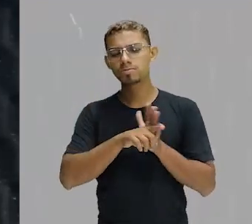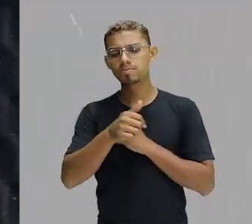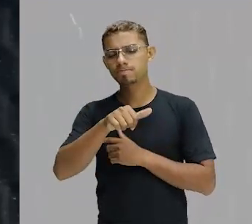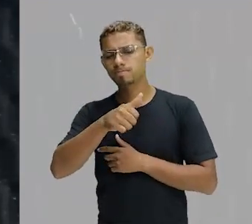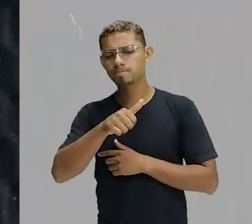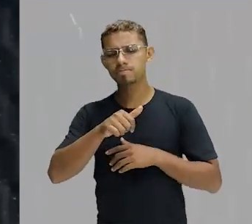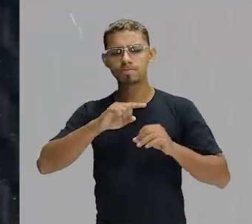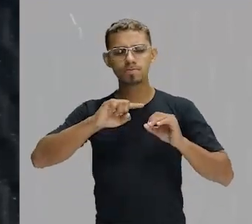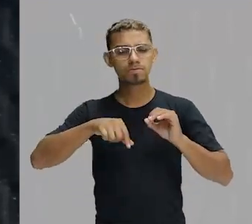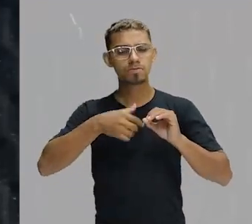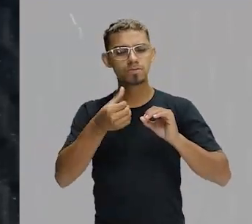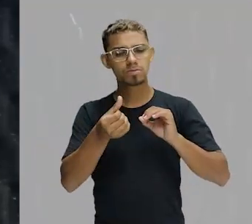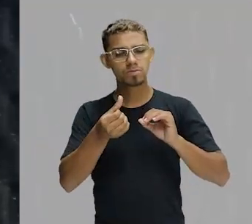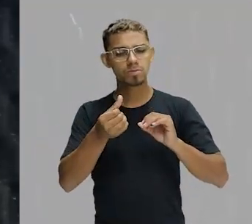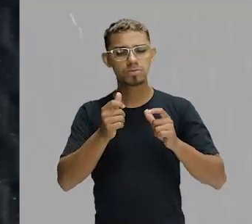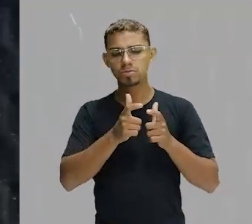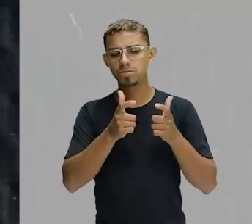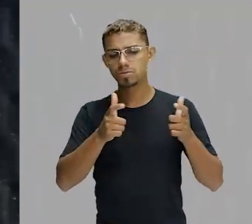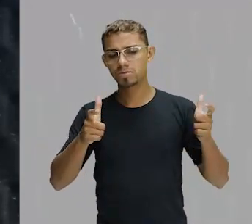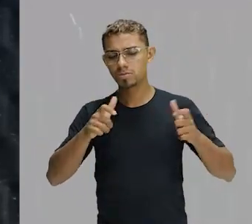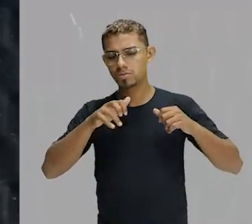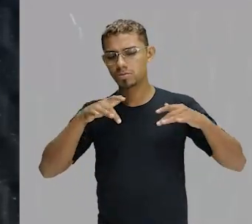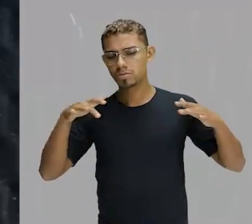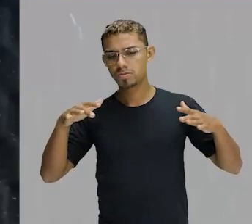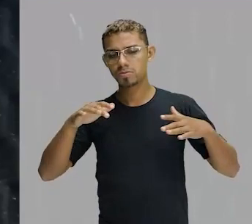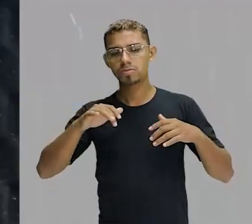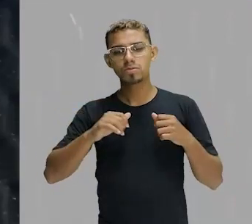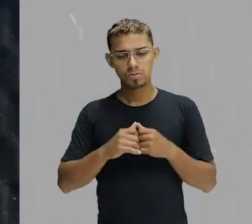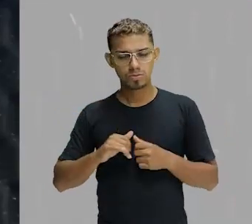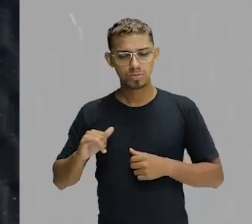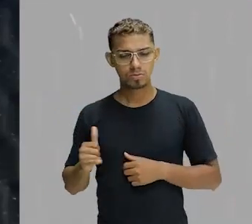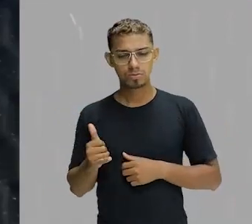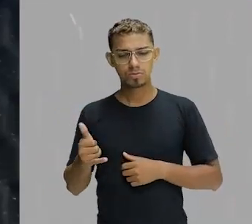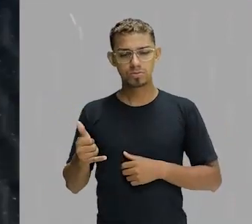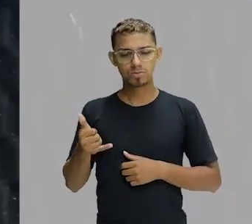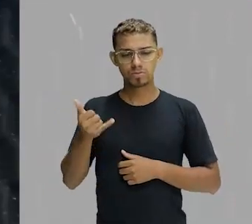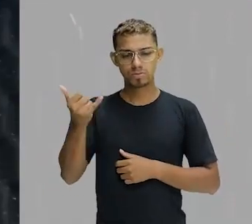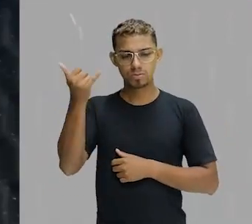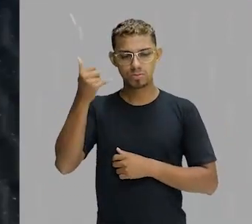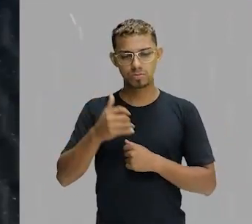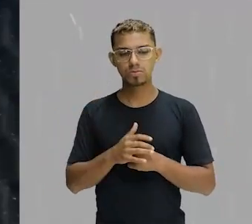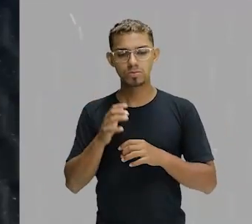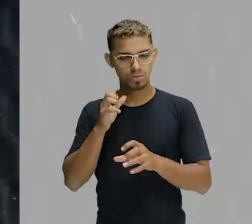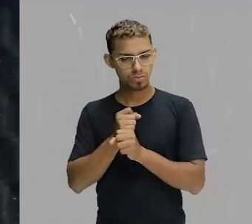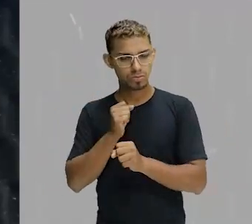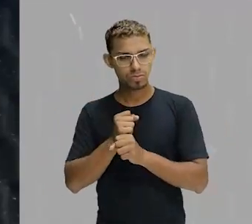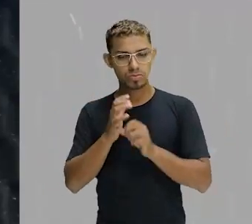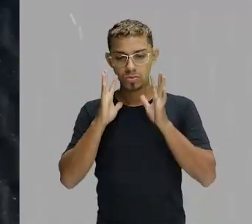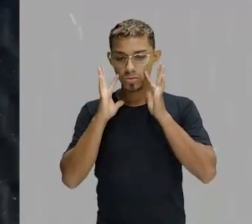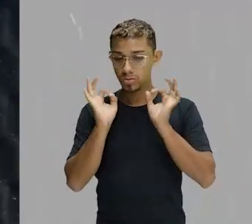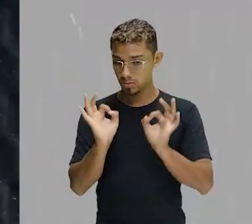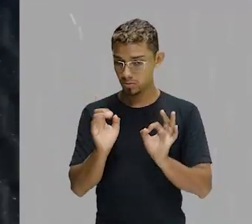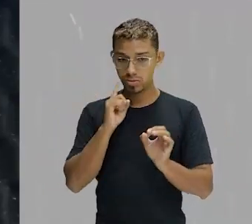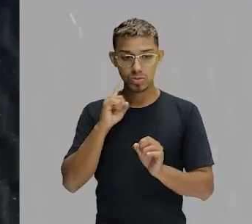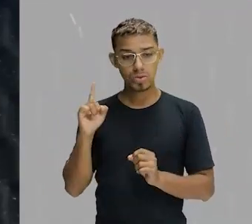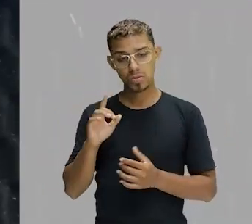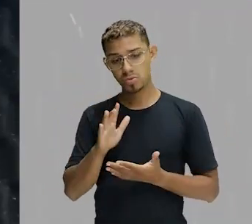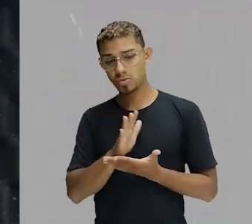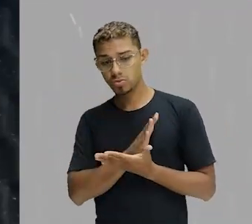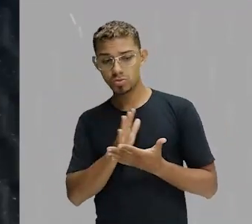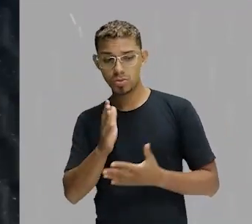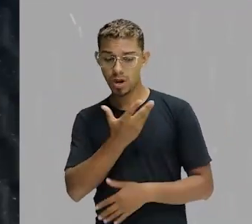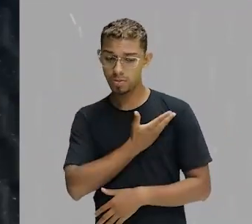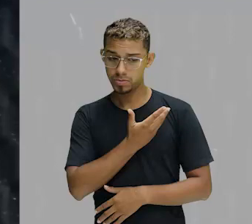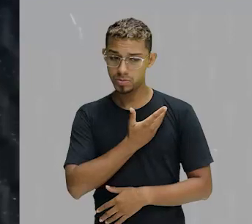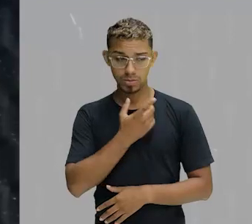Quanto mais alta a taxa, mais alto é esses jurozinhos calculado aí. Tá? Então, já fica atento, tá? Se tiver algum amigo, algum parente